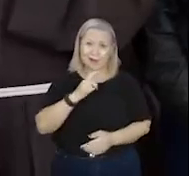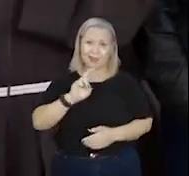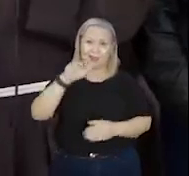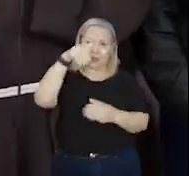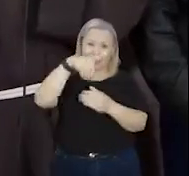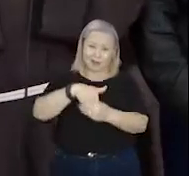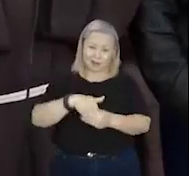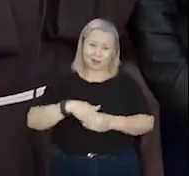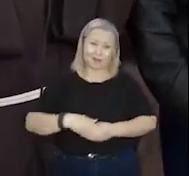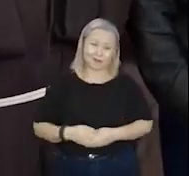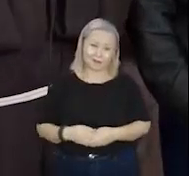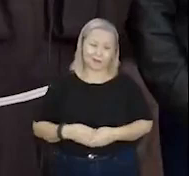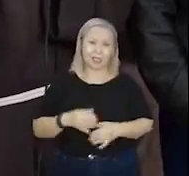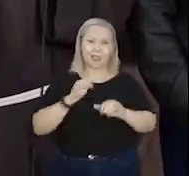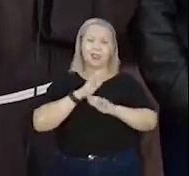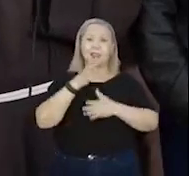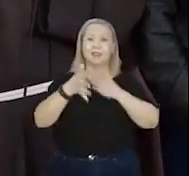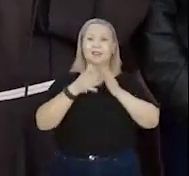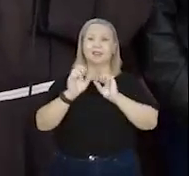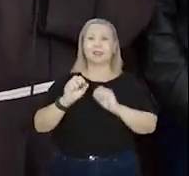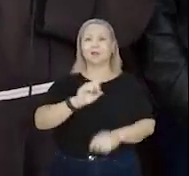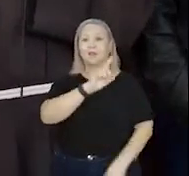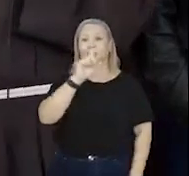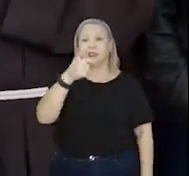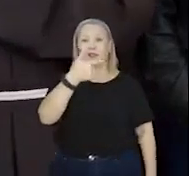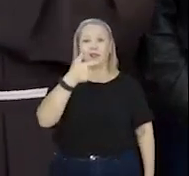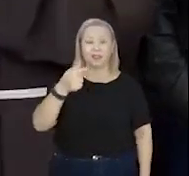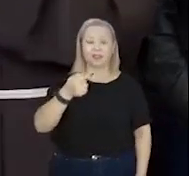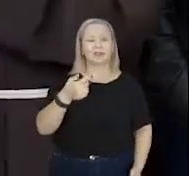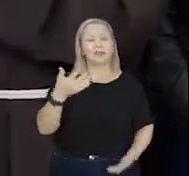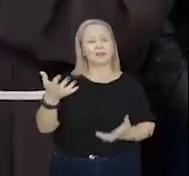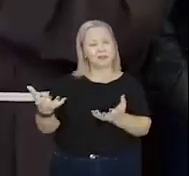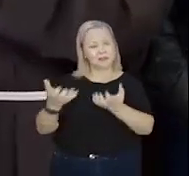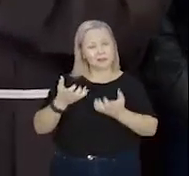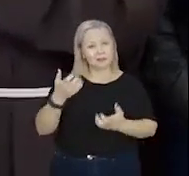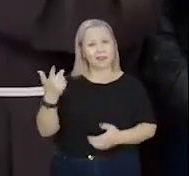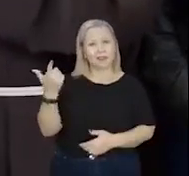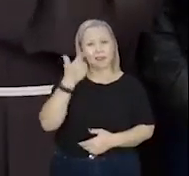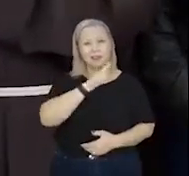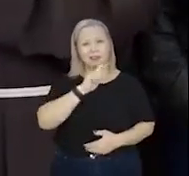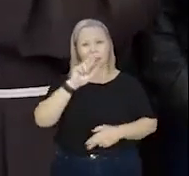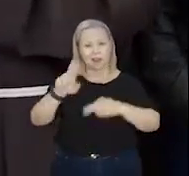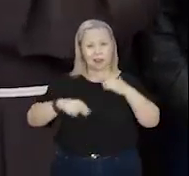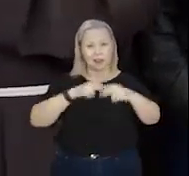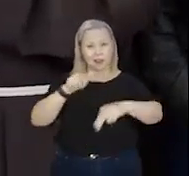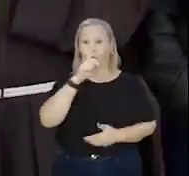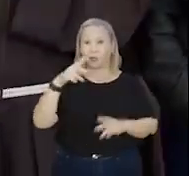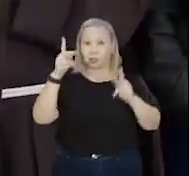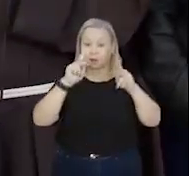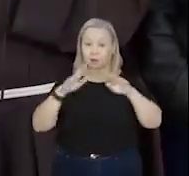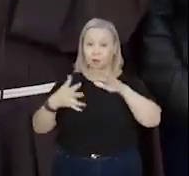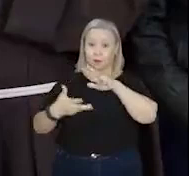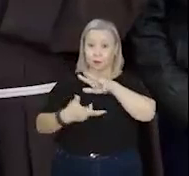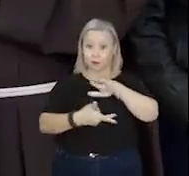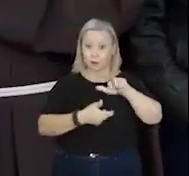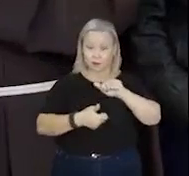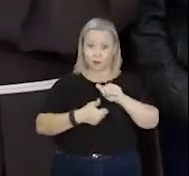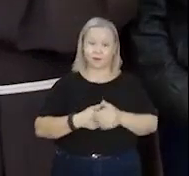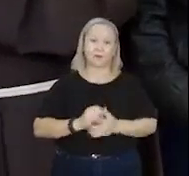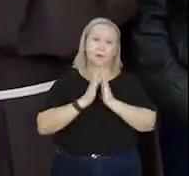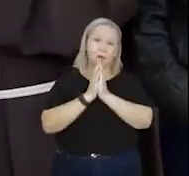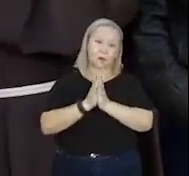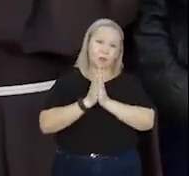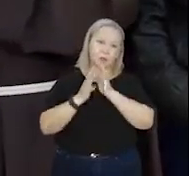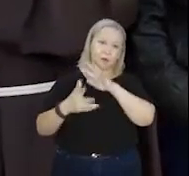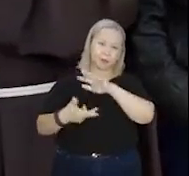no dia 27 quer ganhar um presente ele já ganhou dia 27 aniversário dele é Dia Mundial de Oração pela paz e São Francisco os